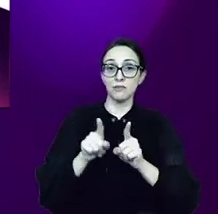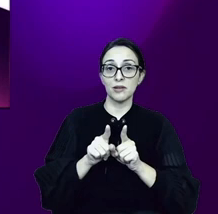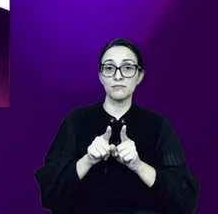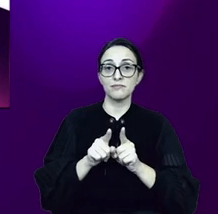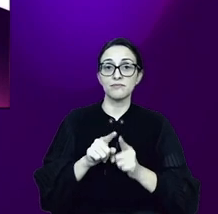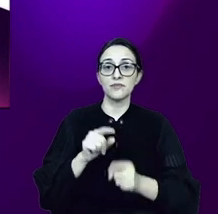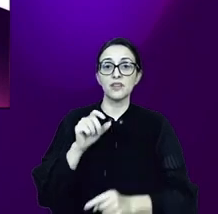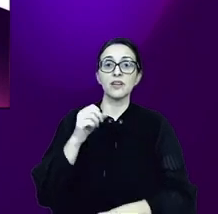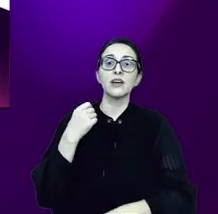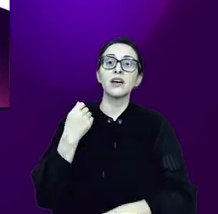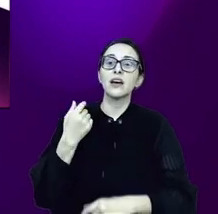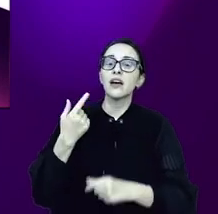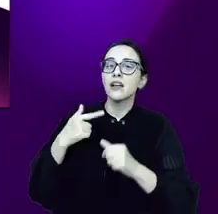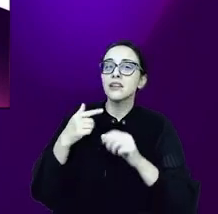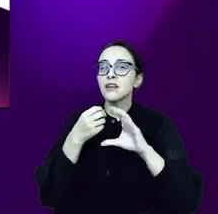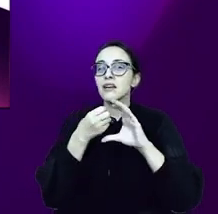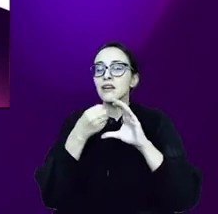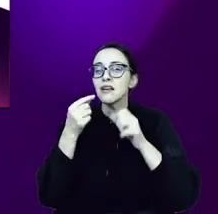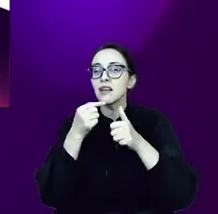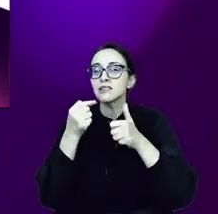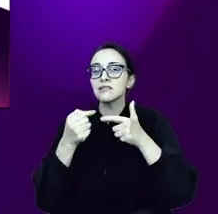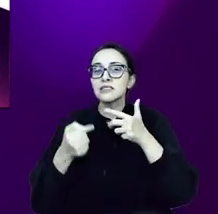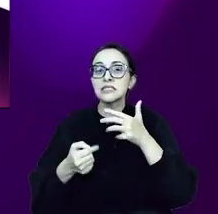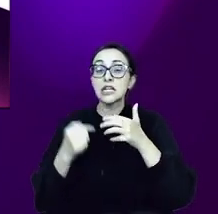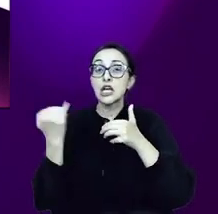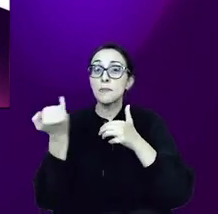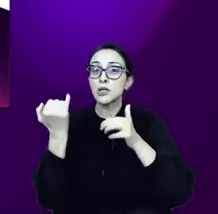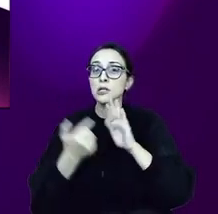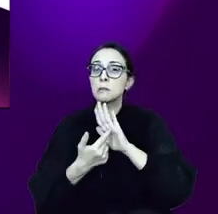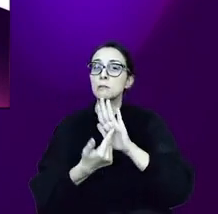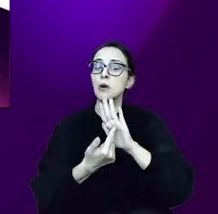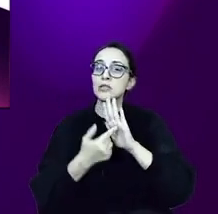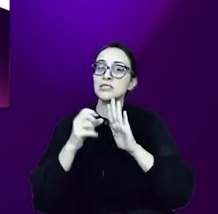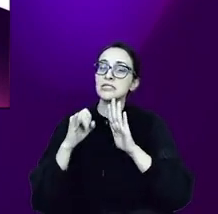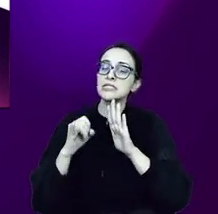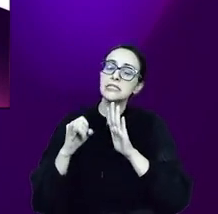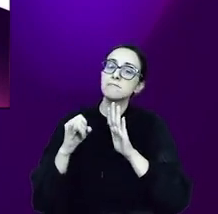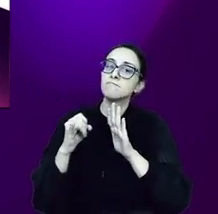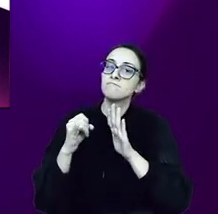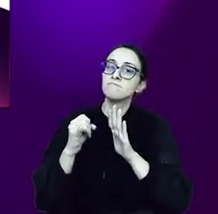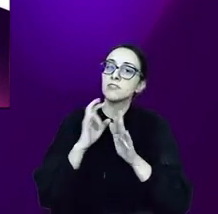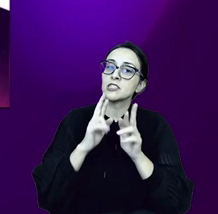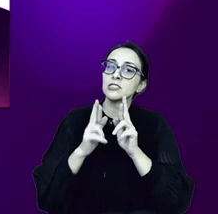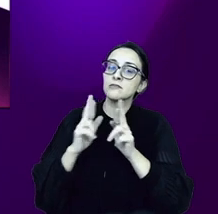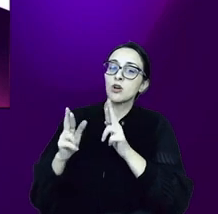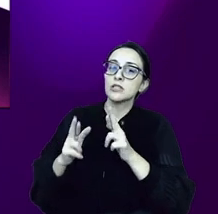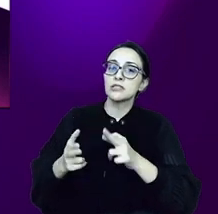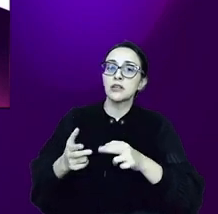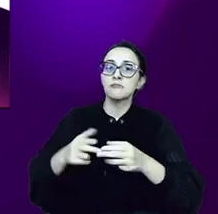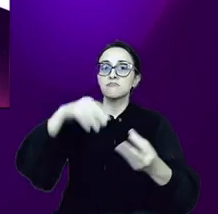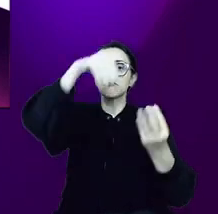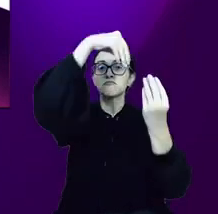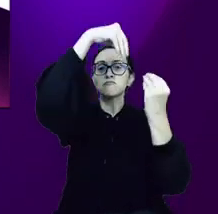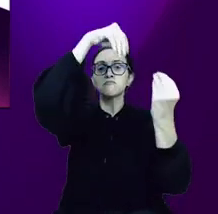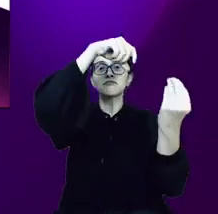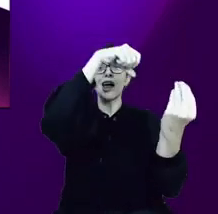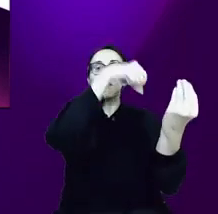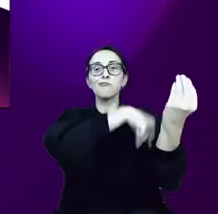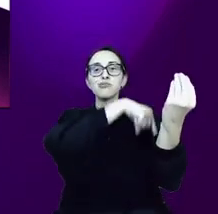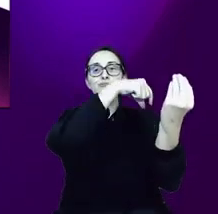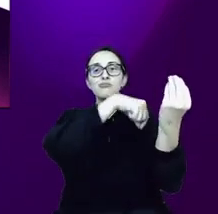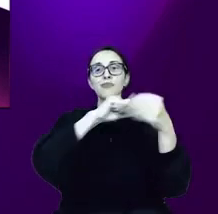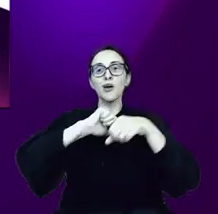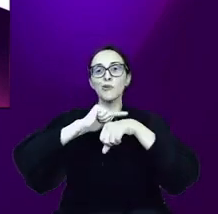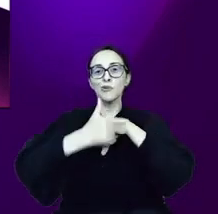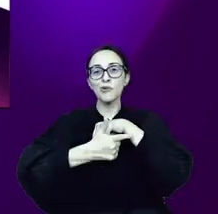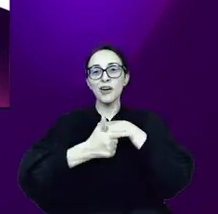Ele também, além da classificação, é um importante preditor quanto à resposta das quimioterapias que utilizam